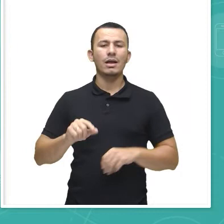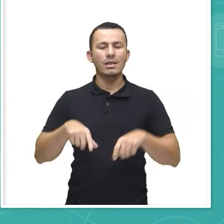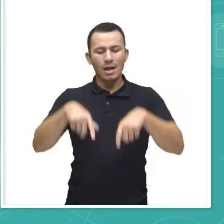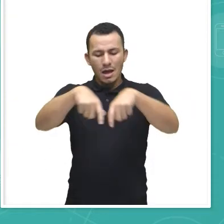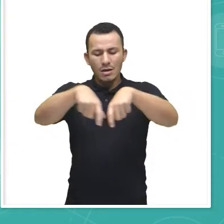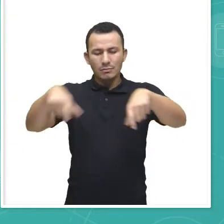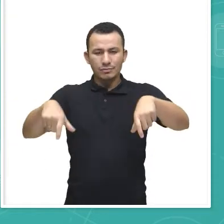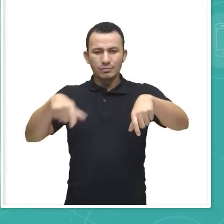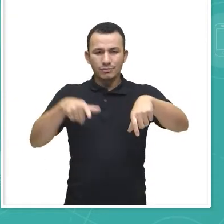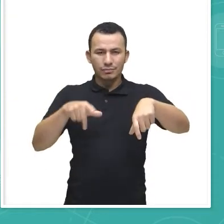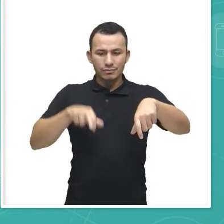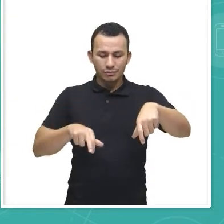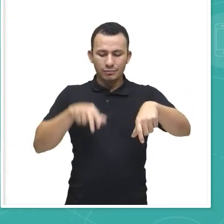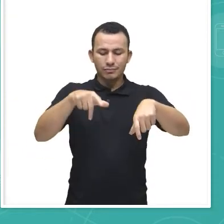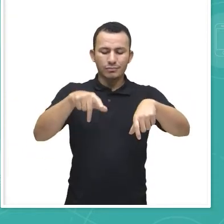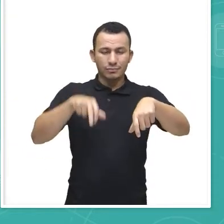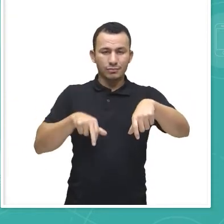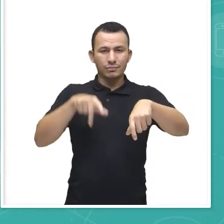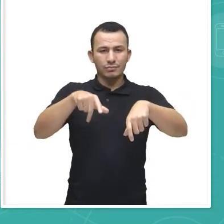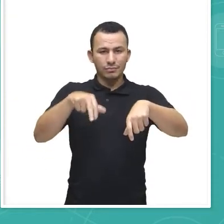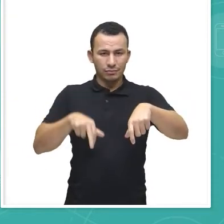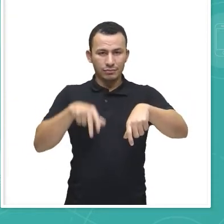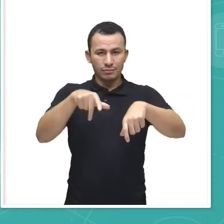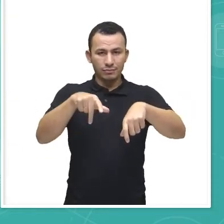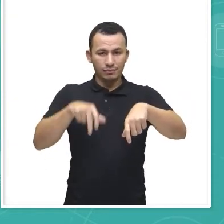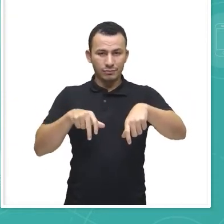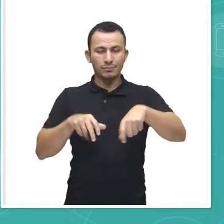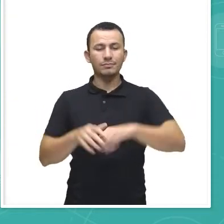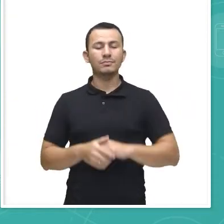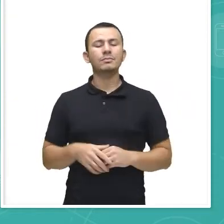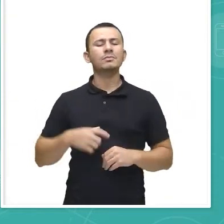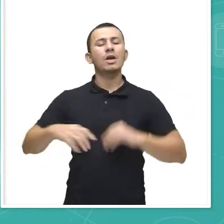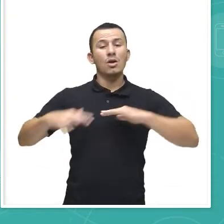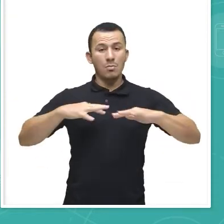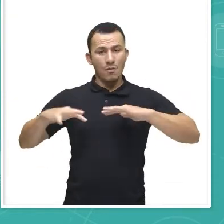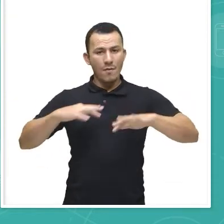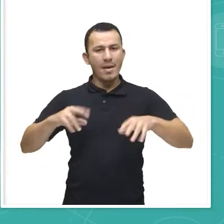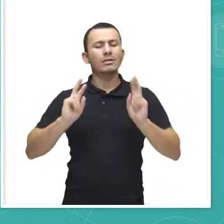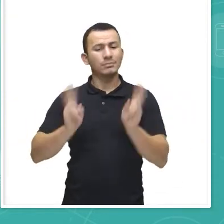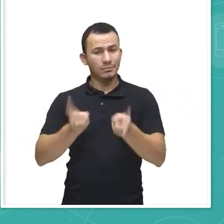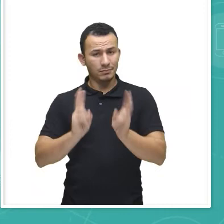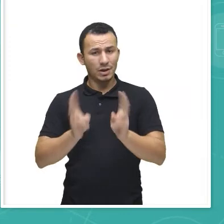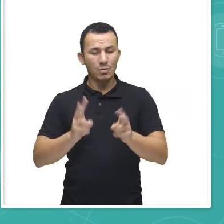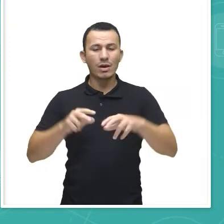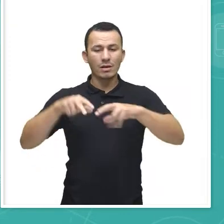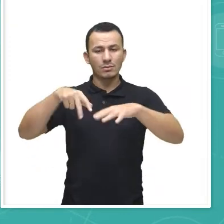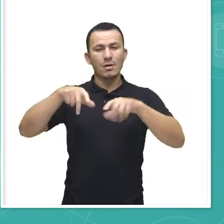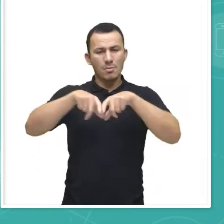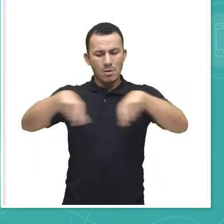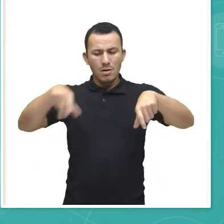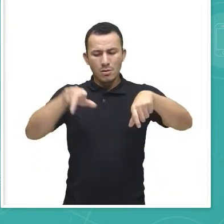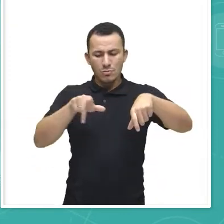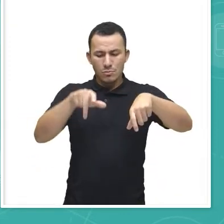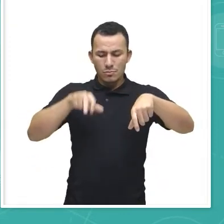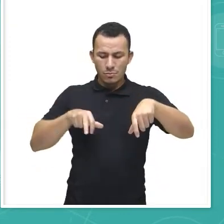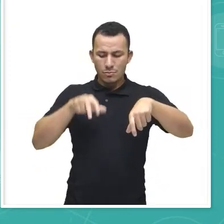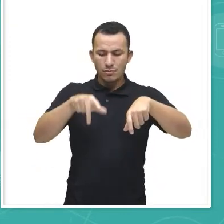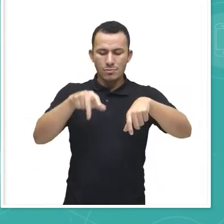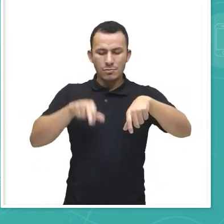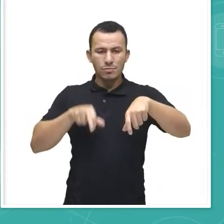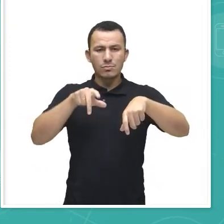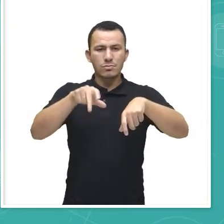plataforma chamada step, degrau. Os movimentos repetitivos são de subir e descer, fazendo